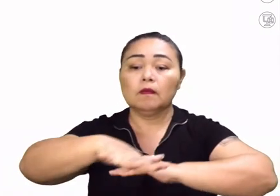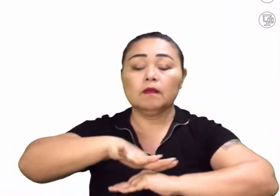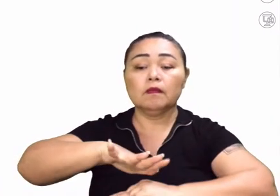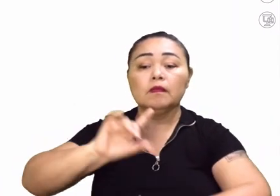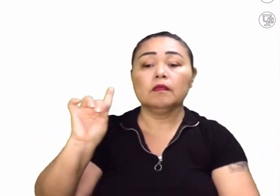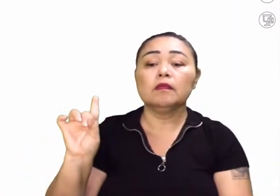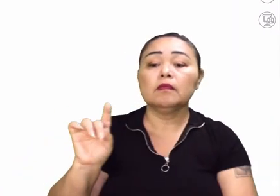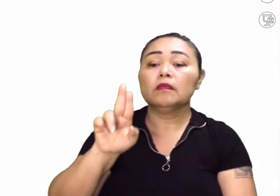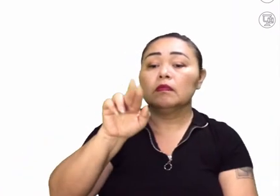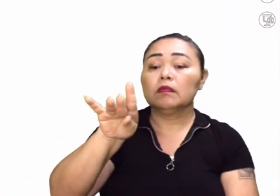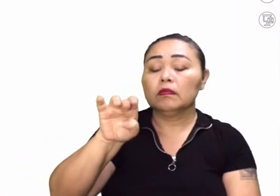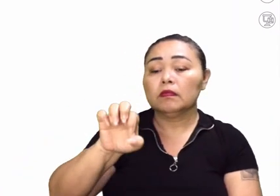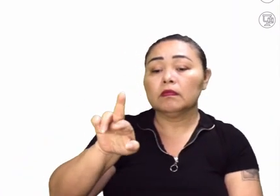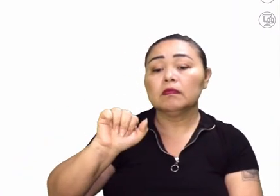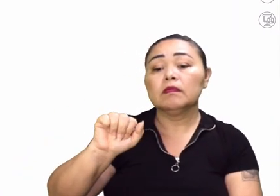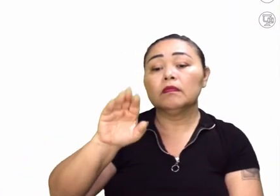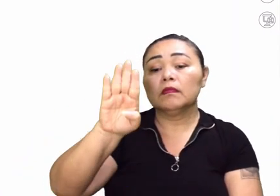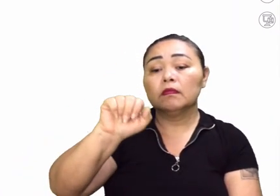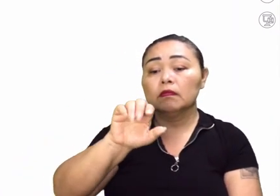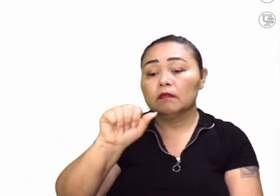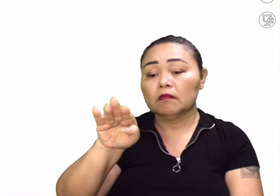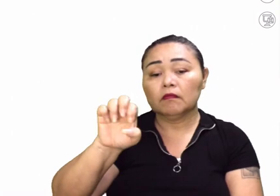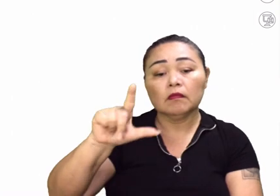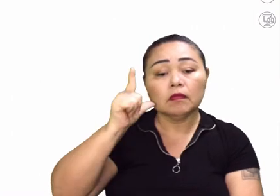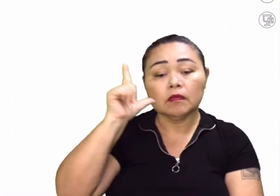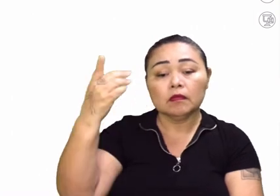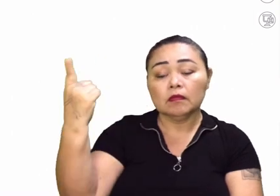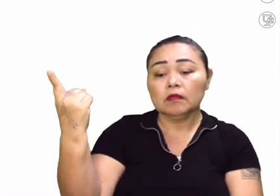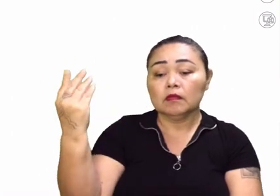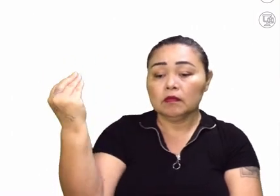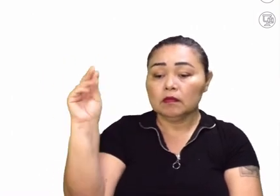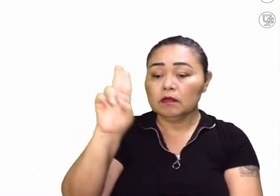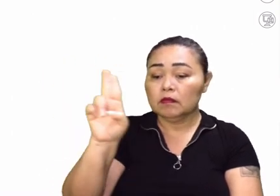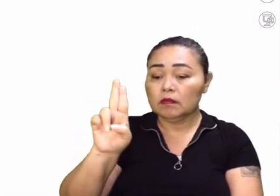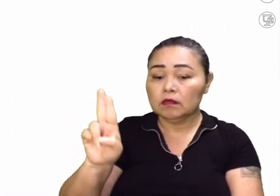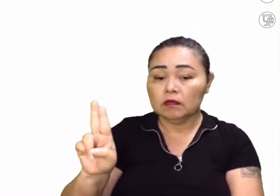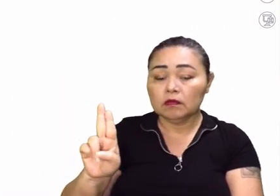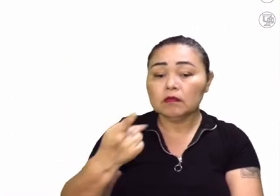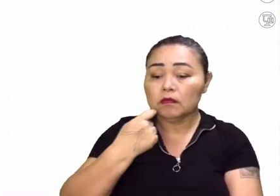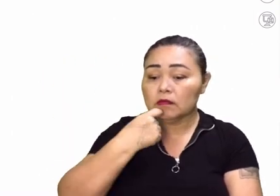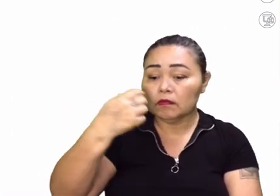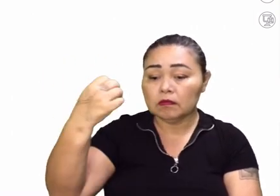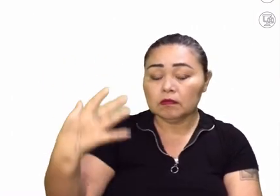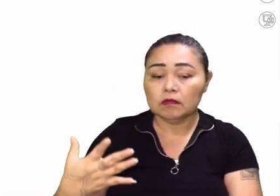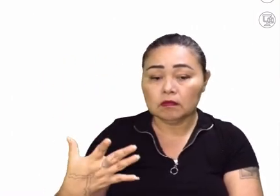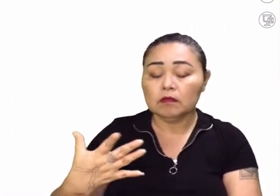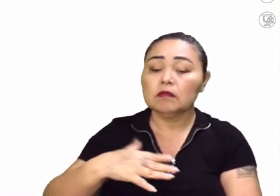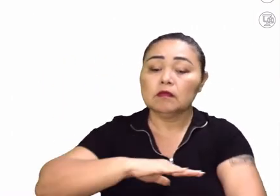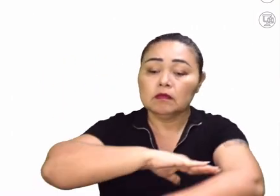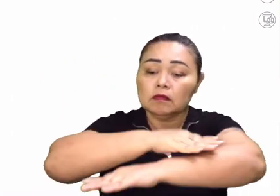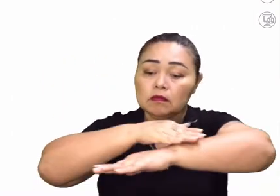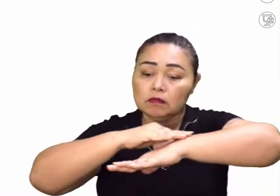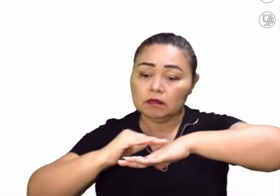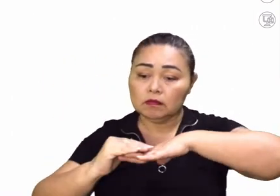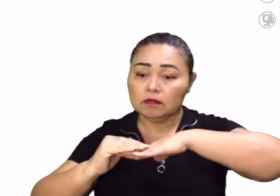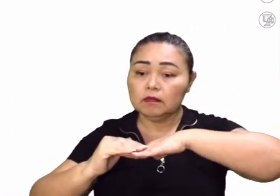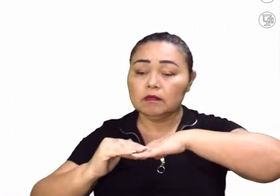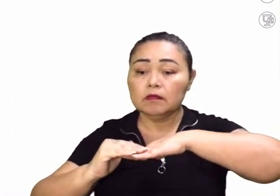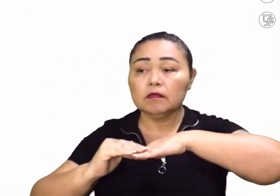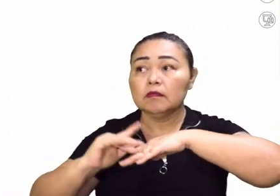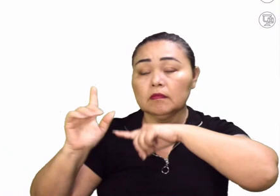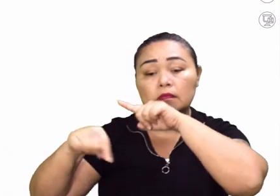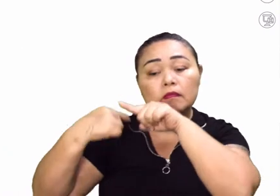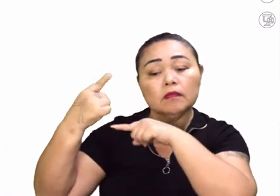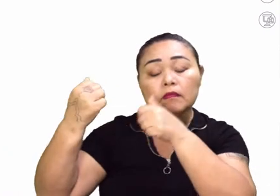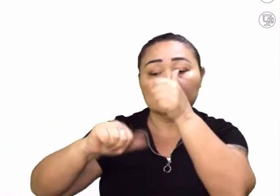pronto unidade relevo de avisos absaber a gente tem as classificações Aí como eu falei a pouco em Planalto e planície depois